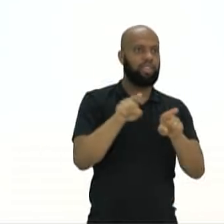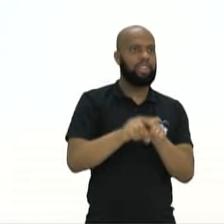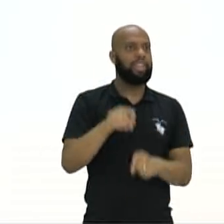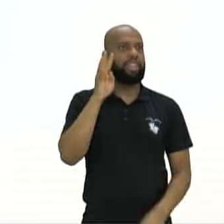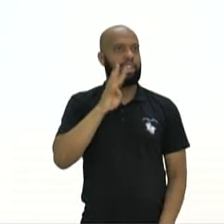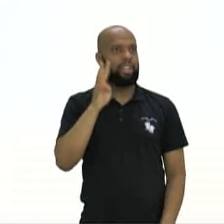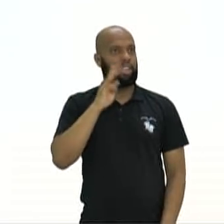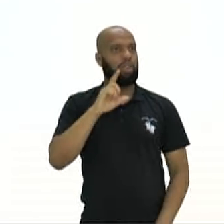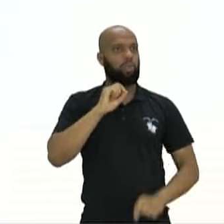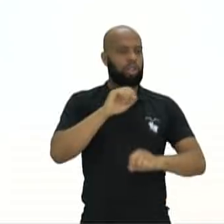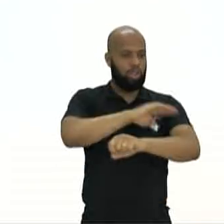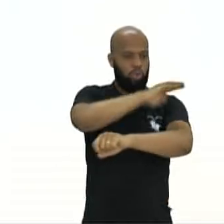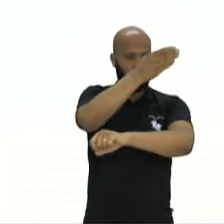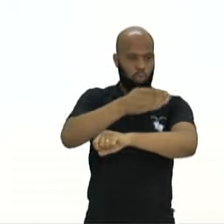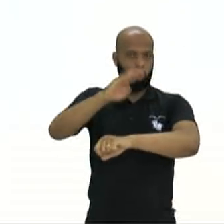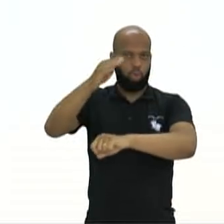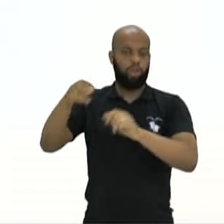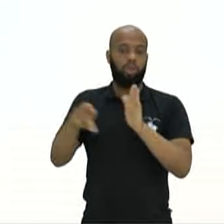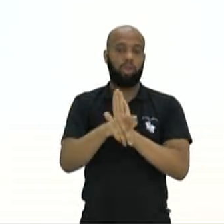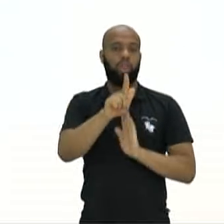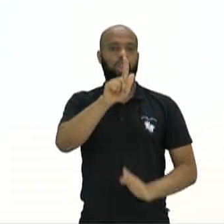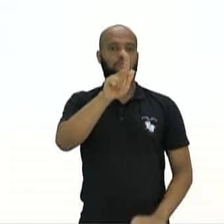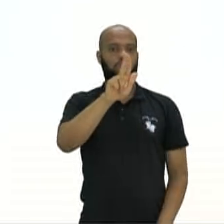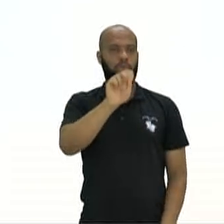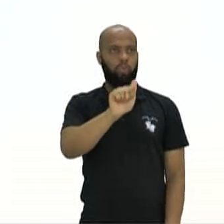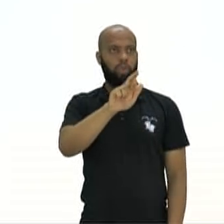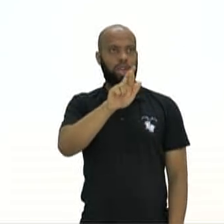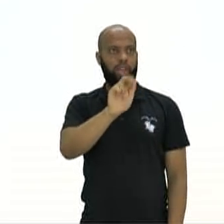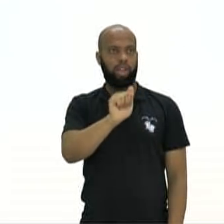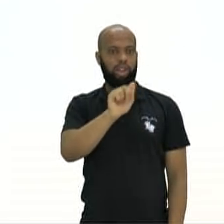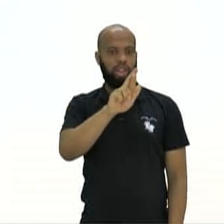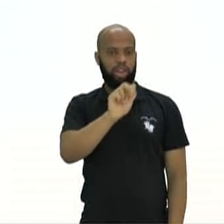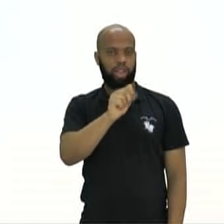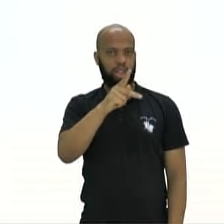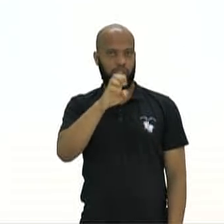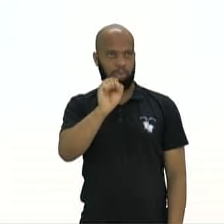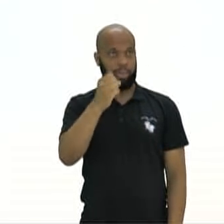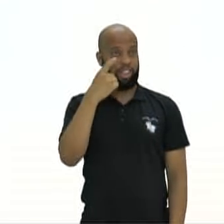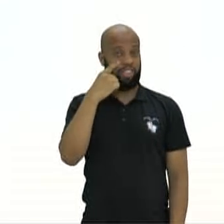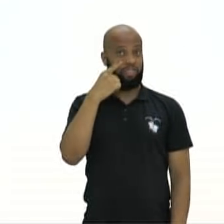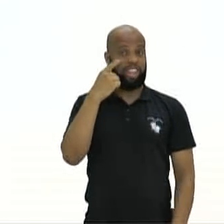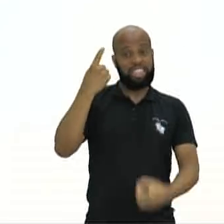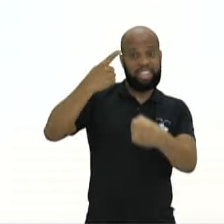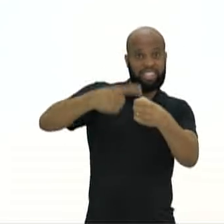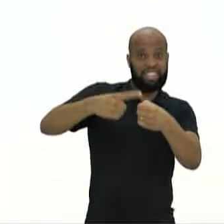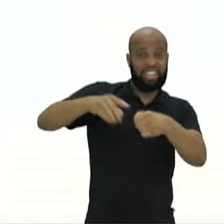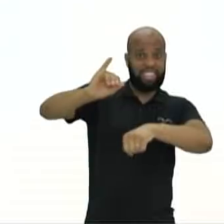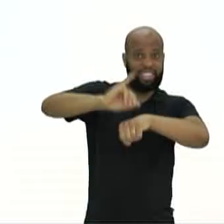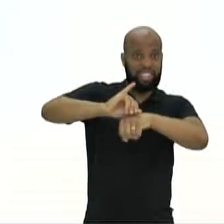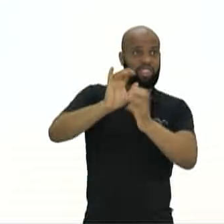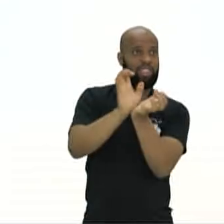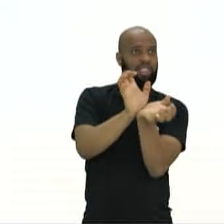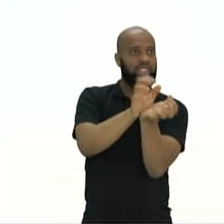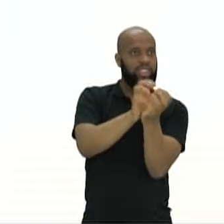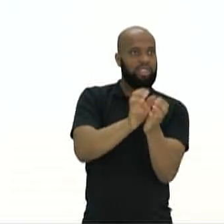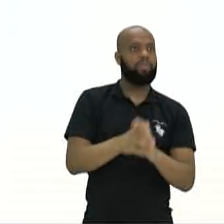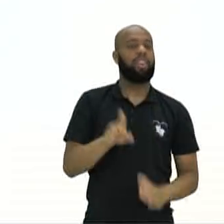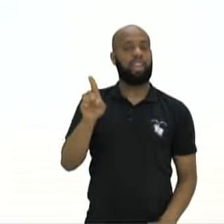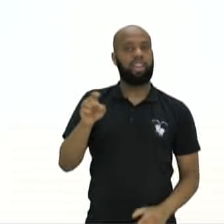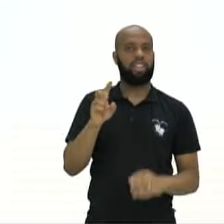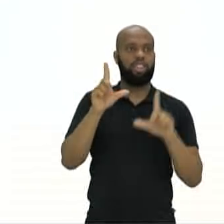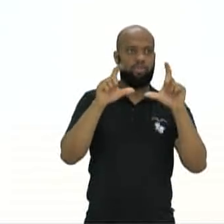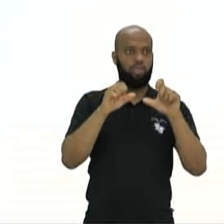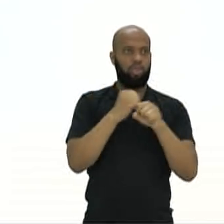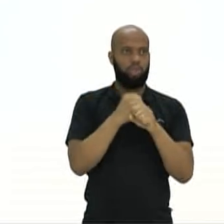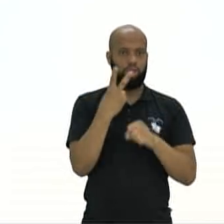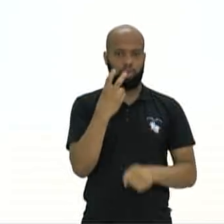é um Morro dos Guararapes, fica aos fundos, olha a cidade de Recife, olha o tamanho da cidade de Recife, Pernambuco, essa foto de 2012. O